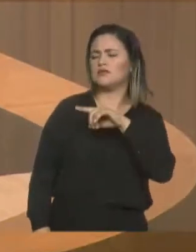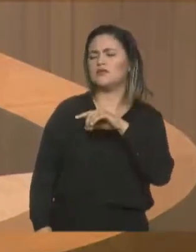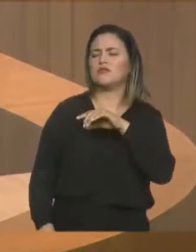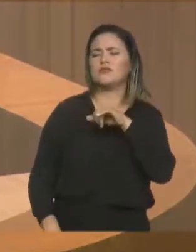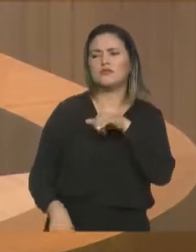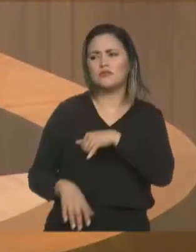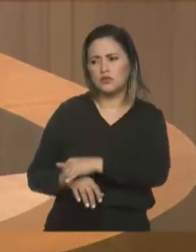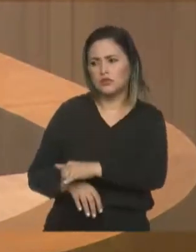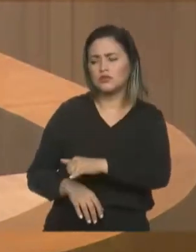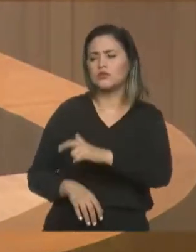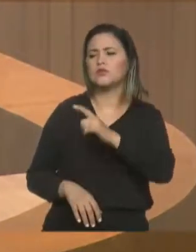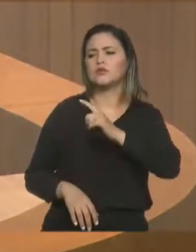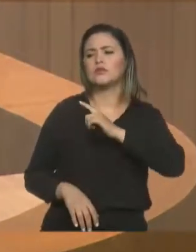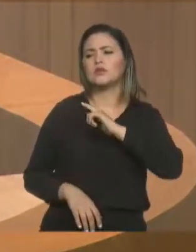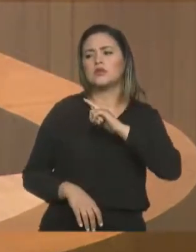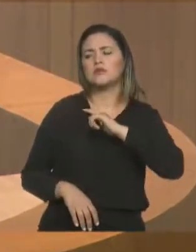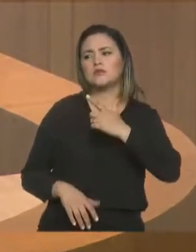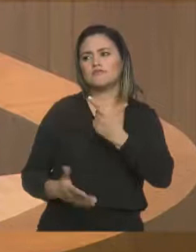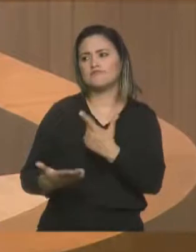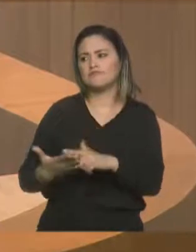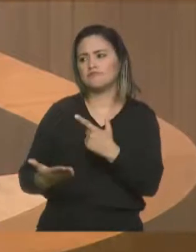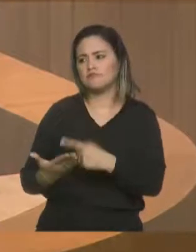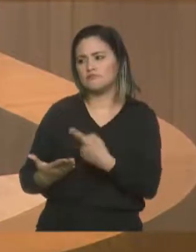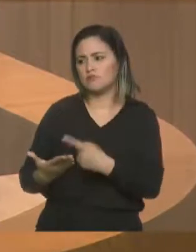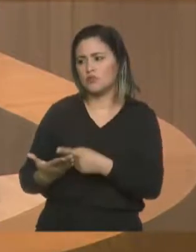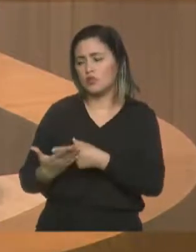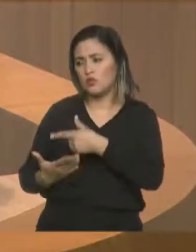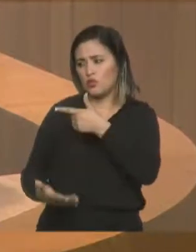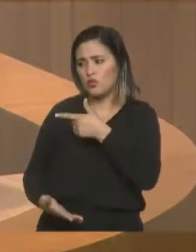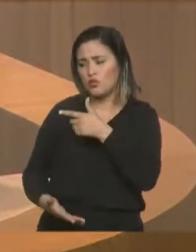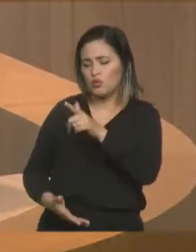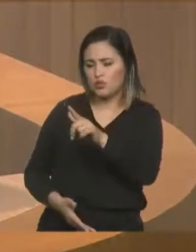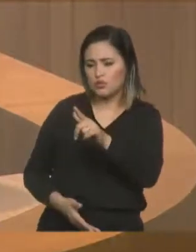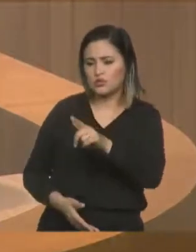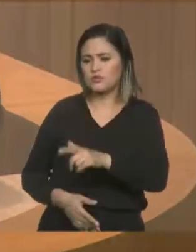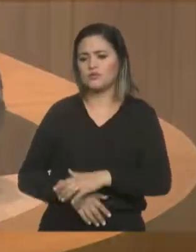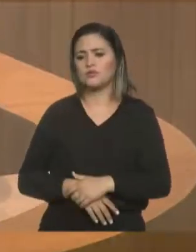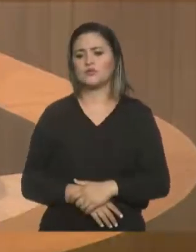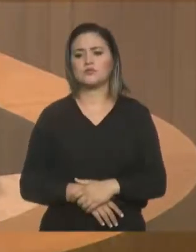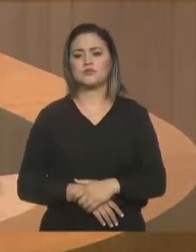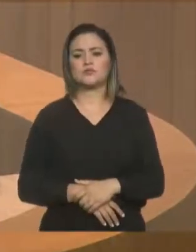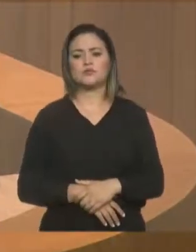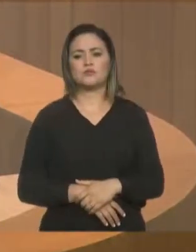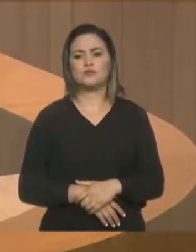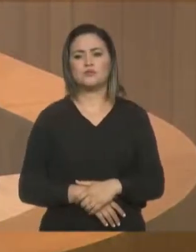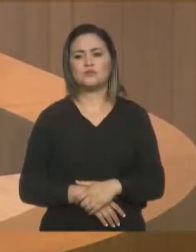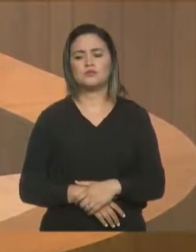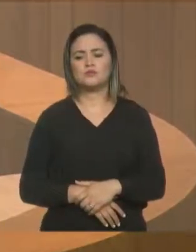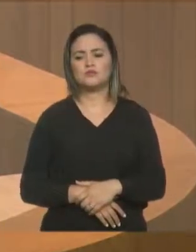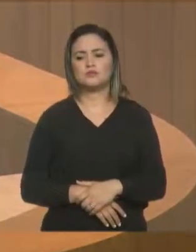com certeza era sobre a itinerância da Assembleia no município de Timon,